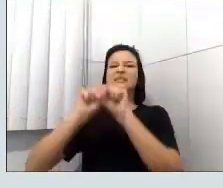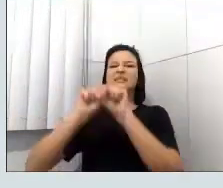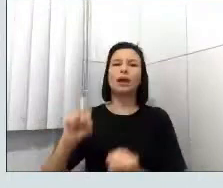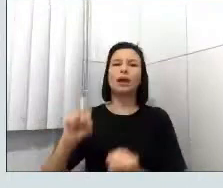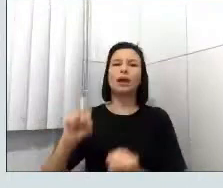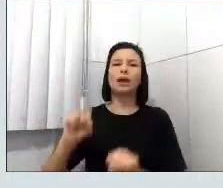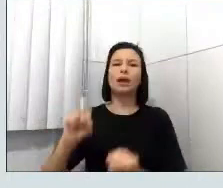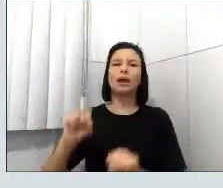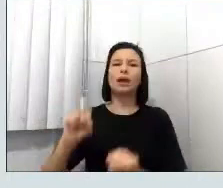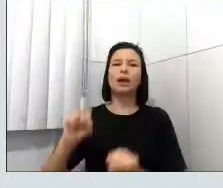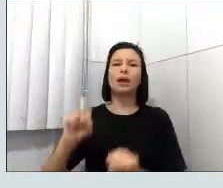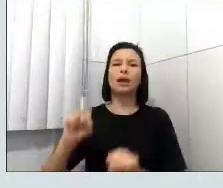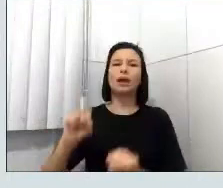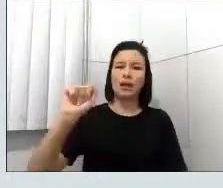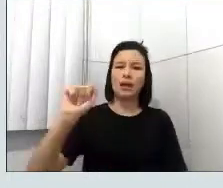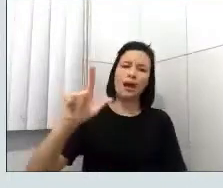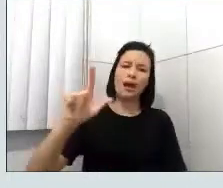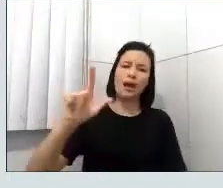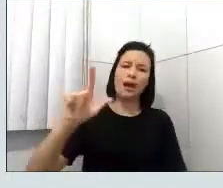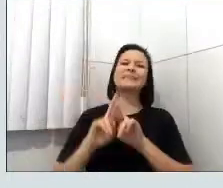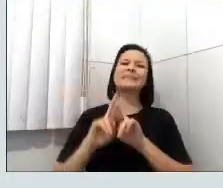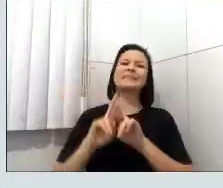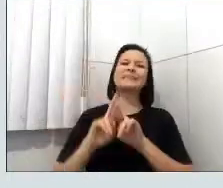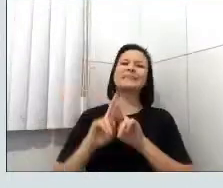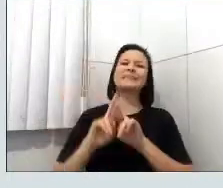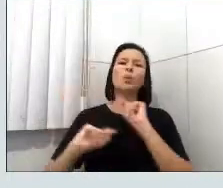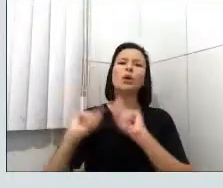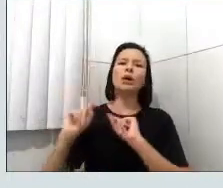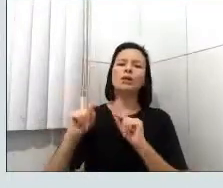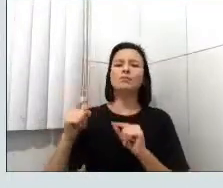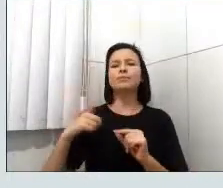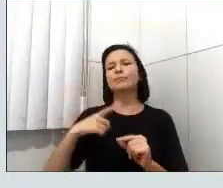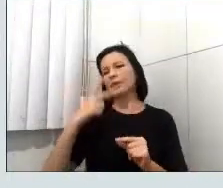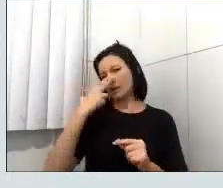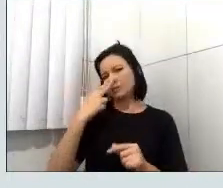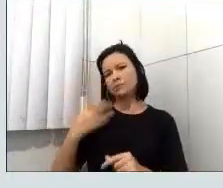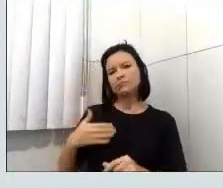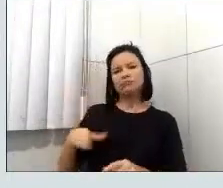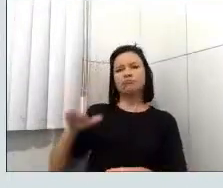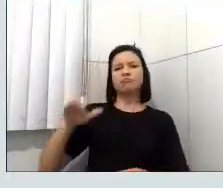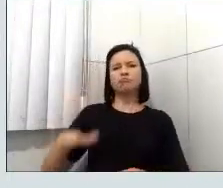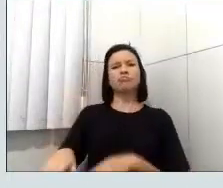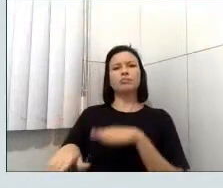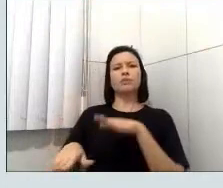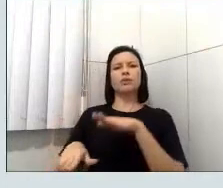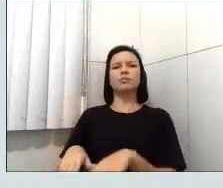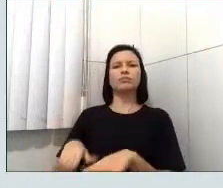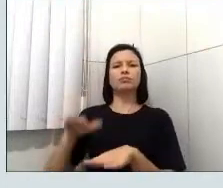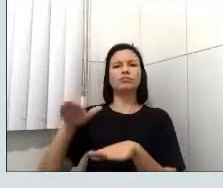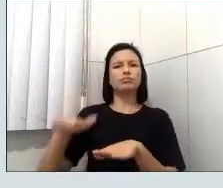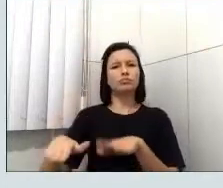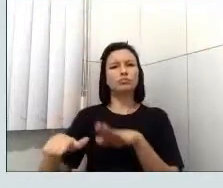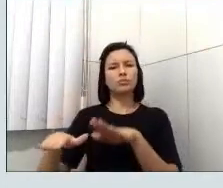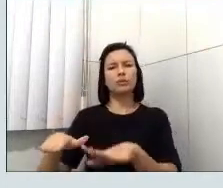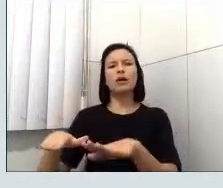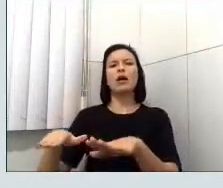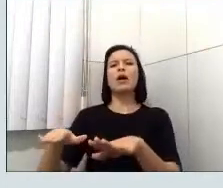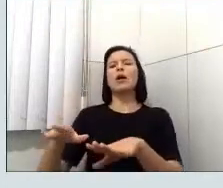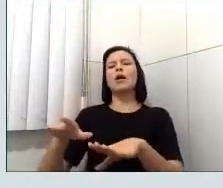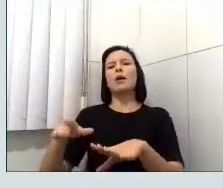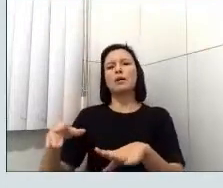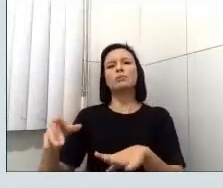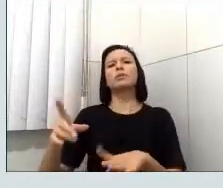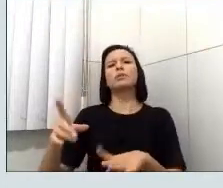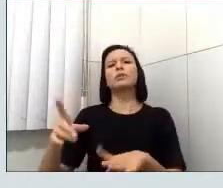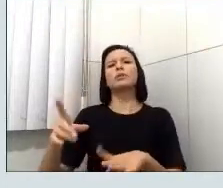vai se diferenciando de acordo com o andar da exploração. A gente vai ver nos próximos encontros